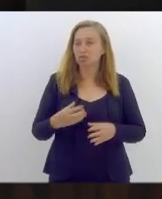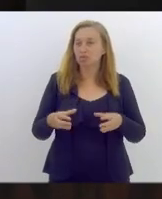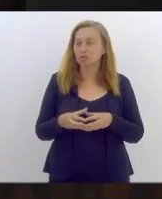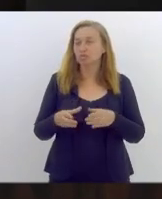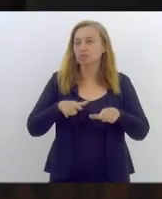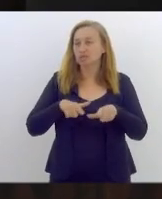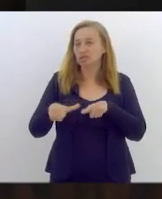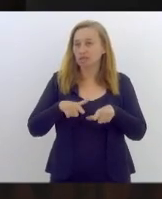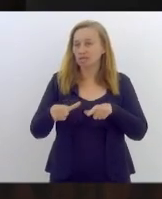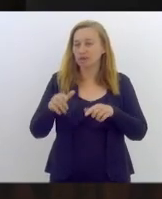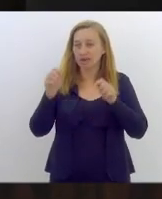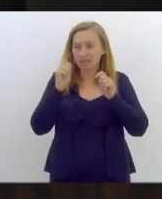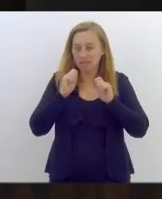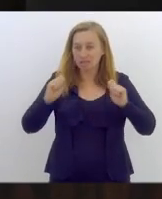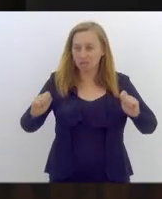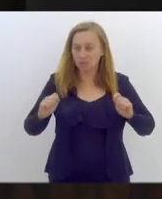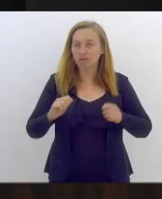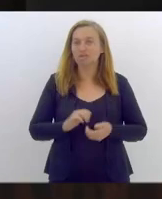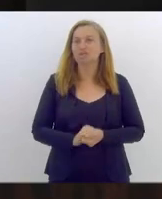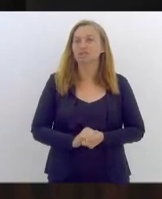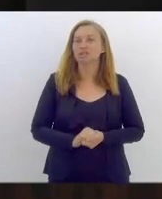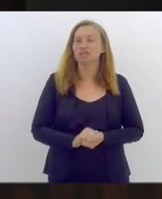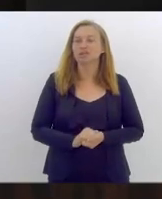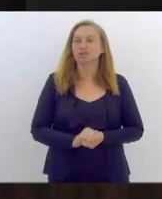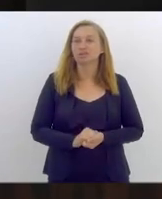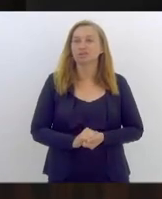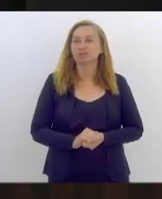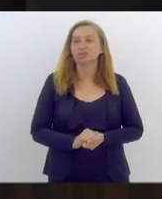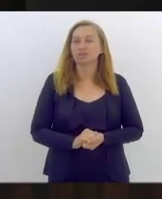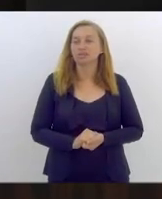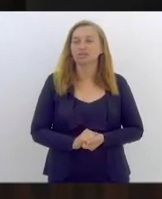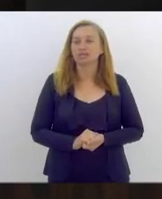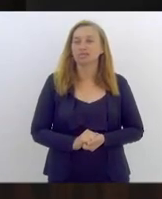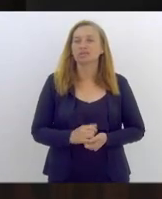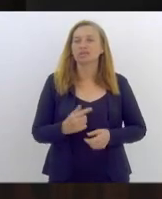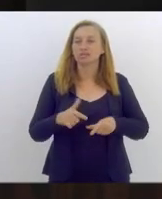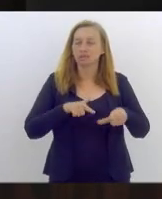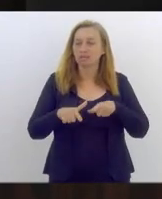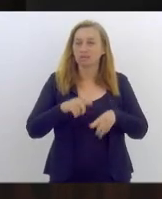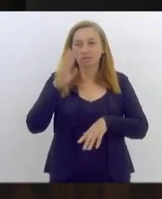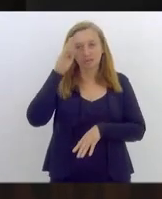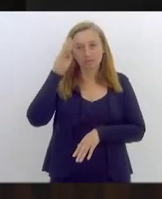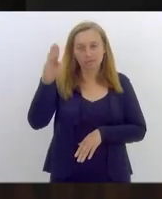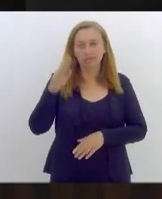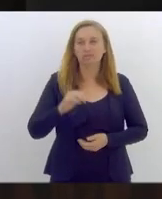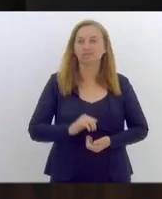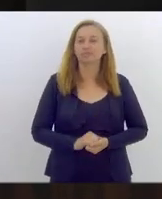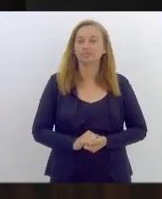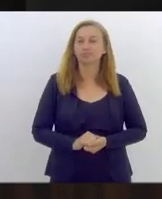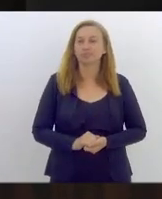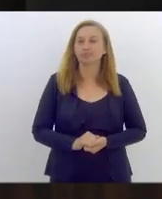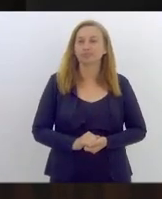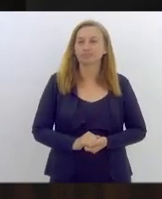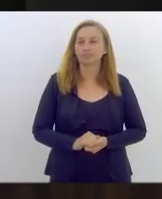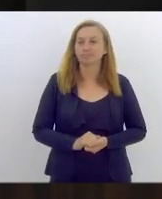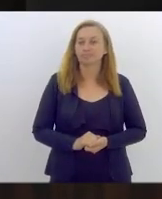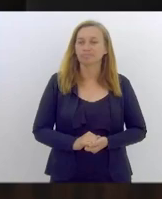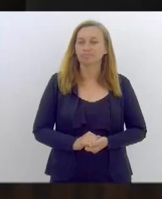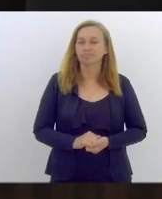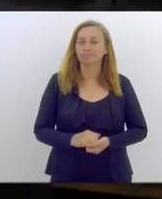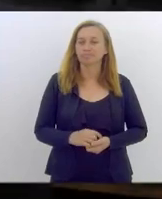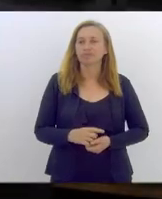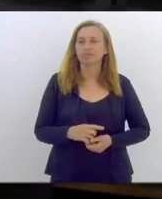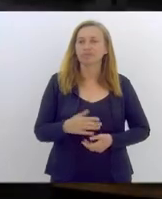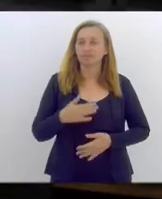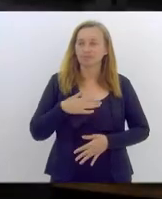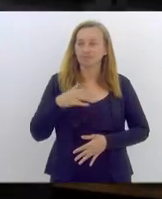os nossos assessores e assessoras, que constituem aí um trabalho fundamental para que essa mandata